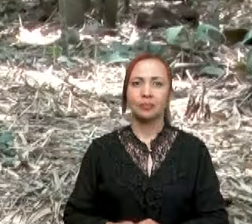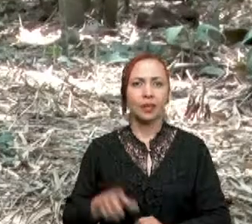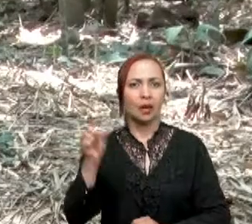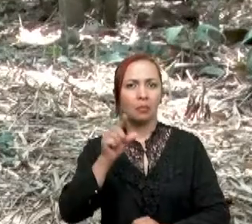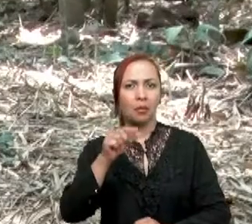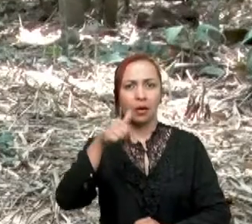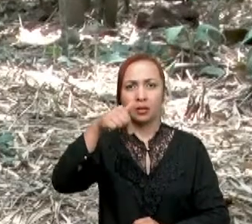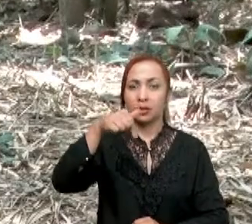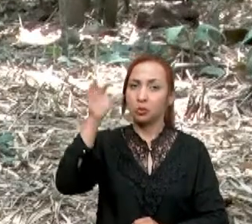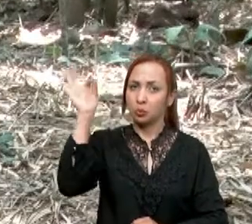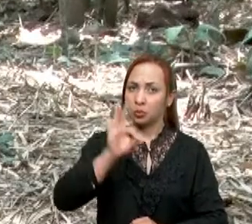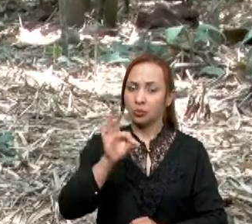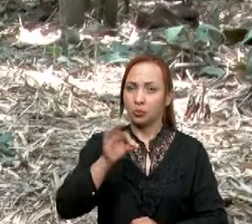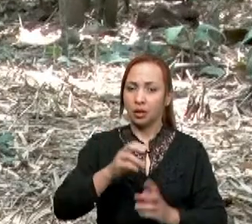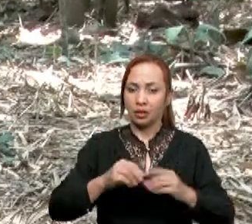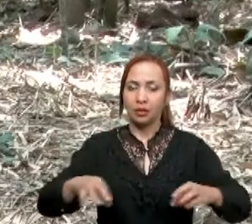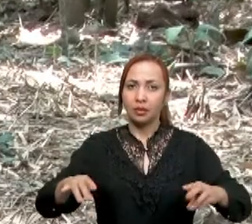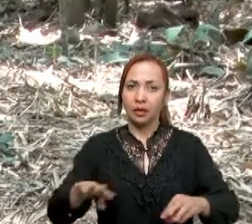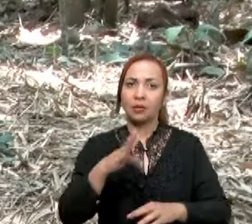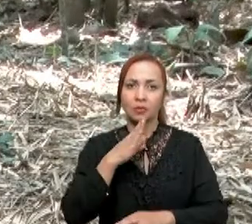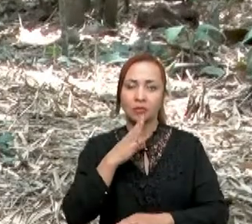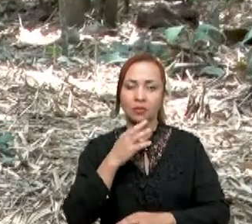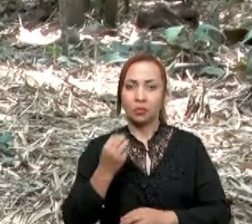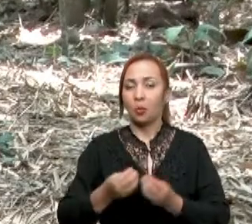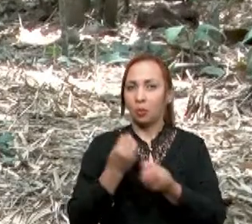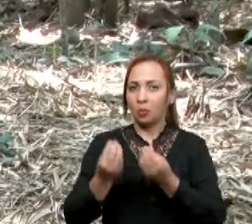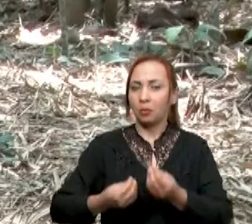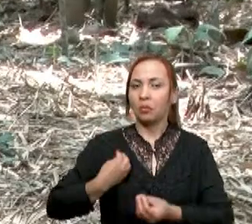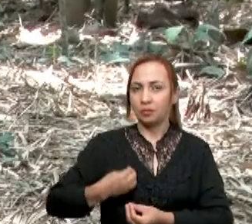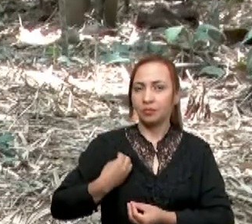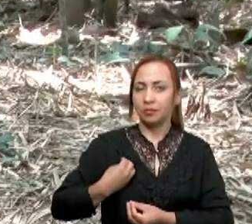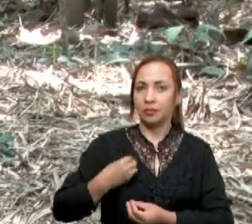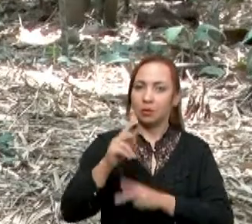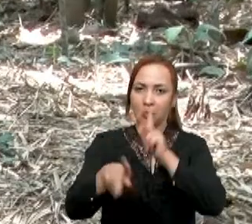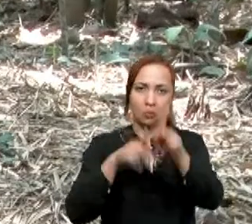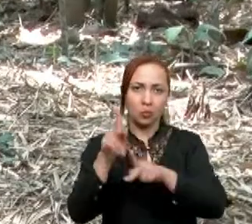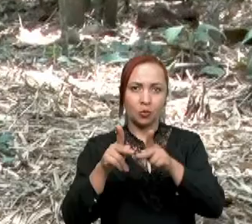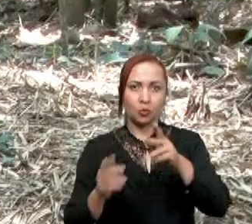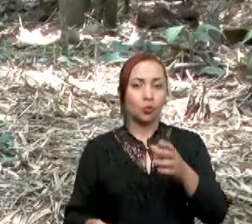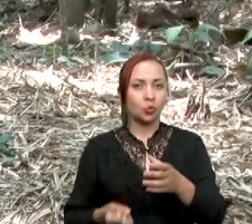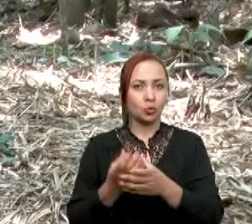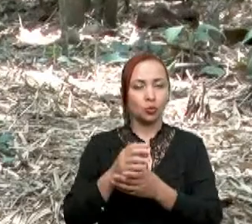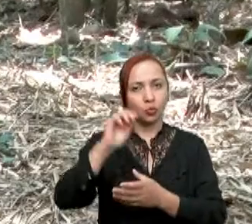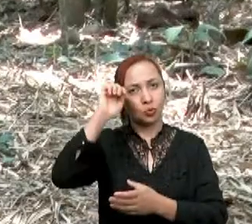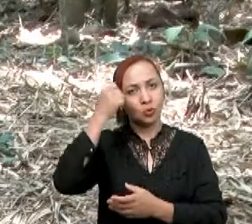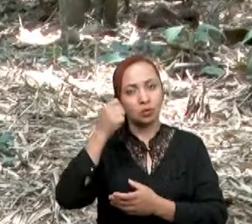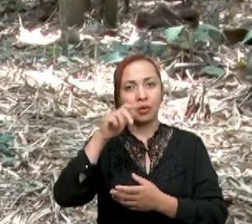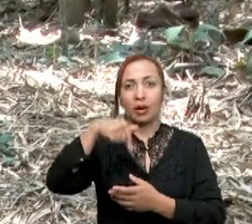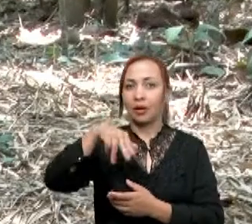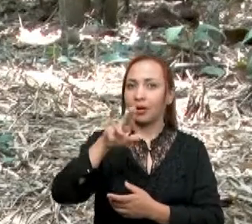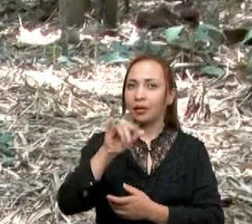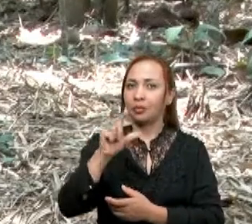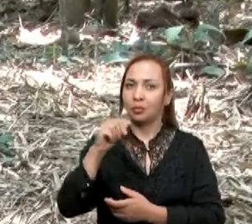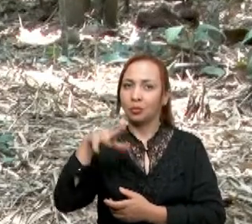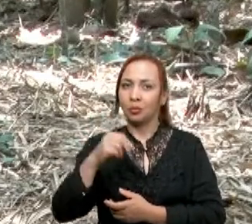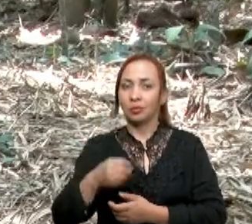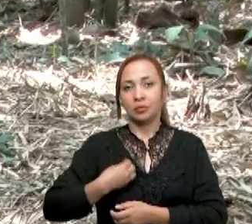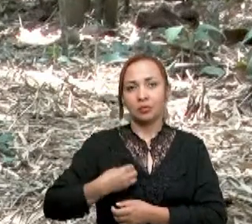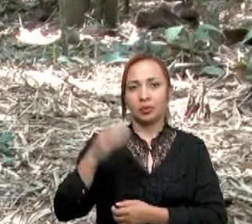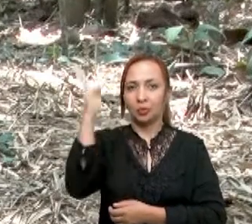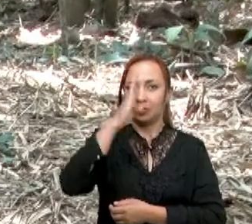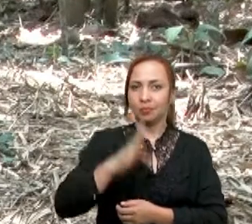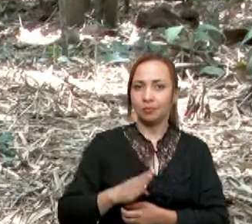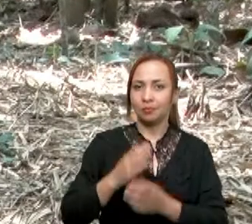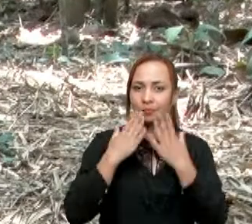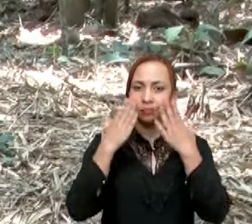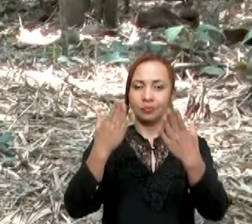em menos de sete por cento das terras reconhecidas como pertencentes a povos remanescentes quilombolas estão regularizados no